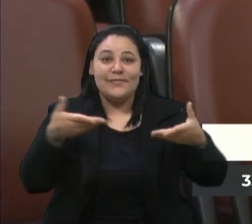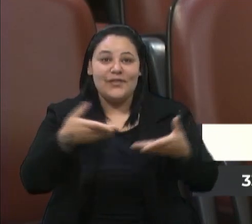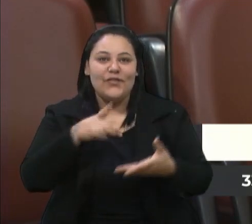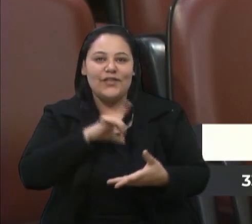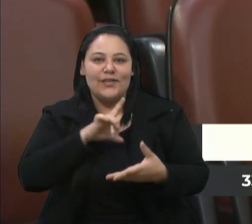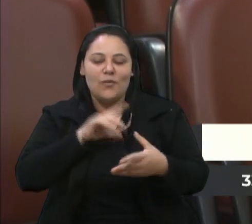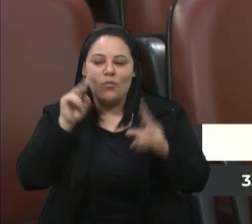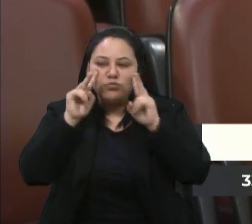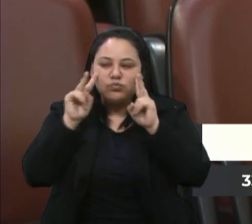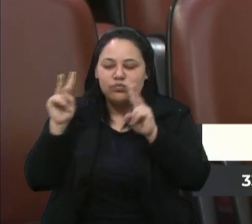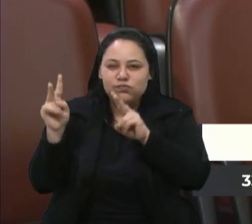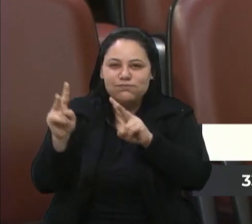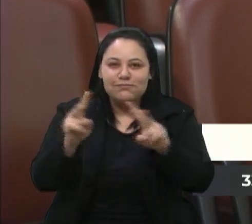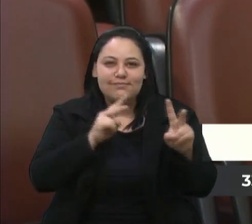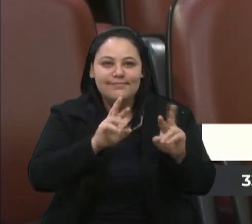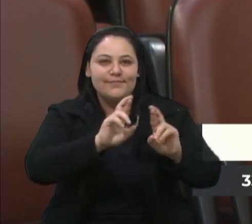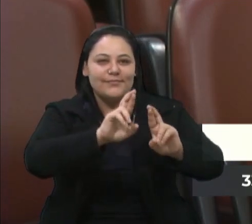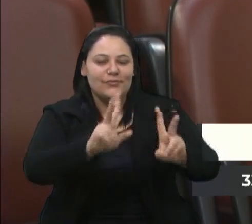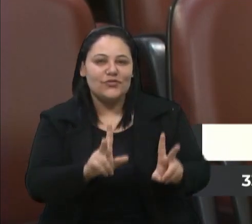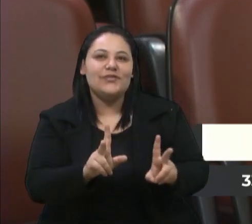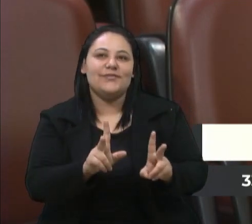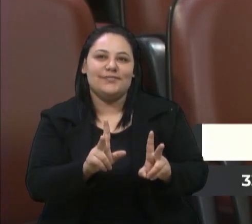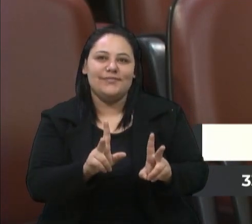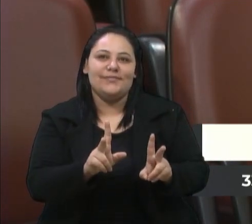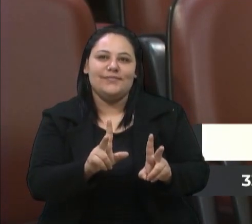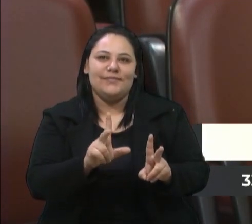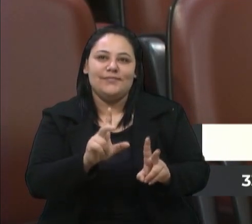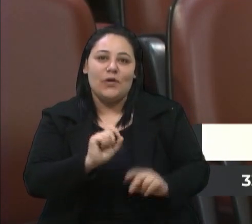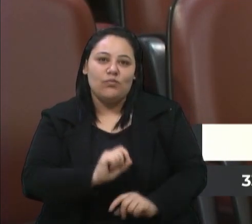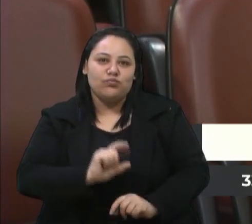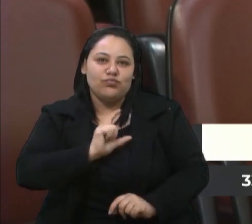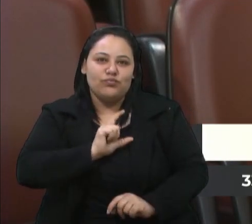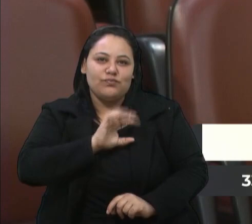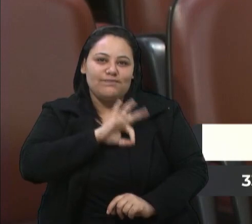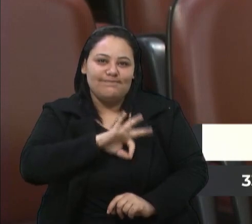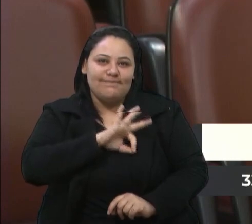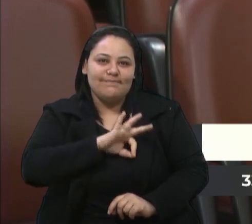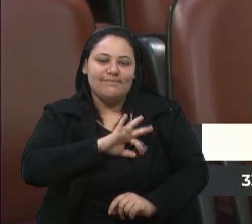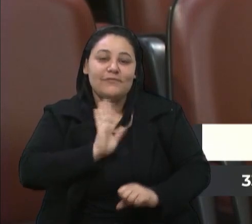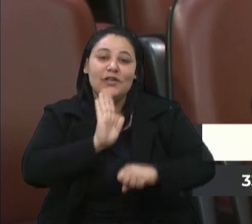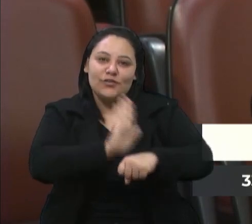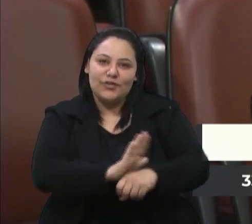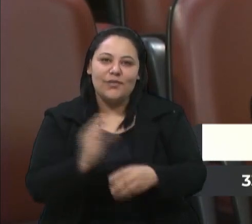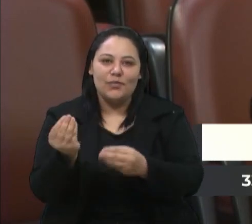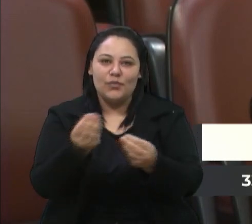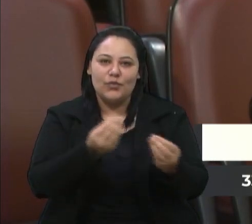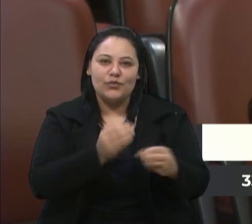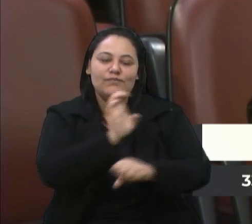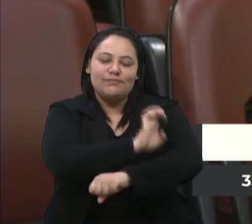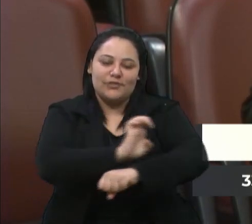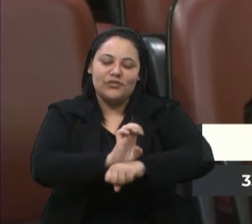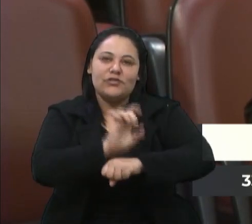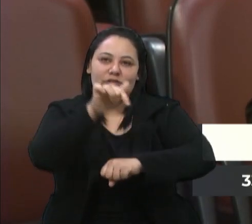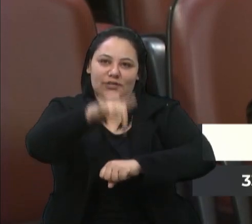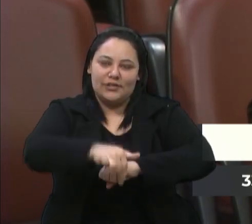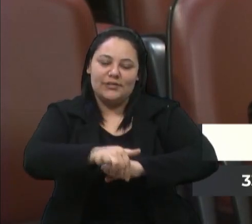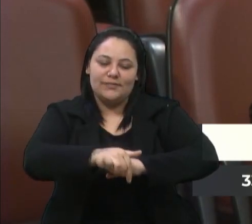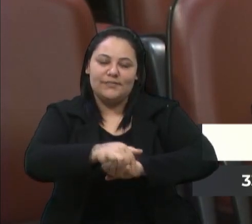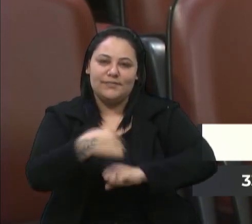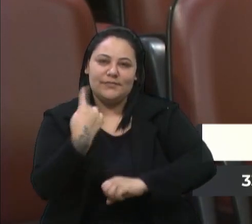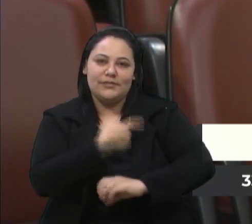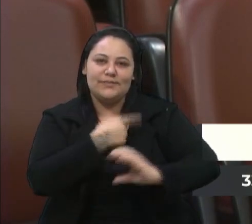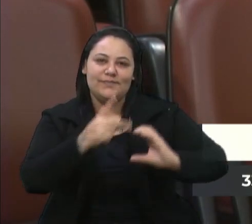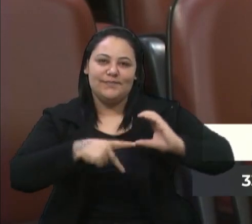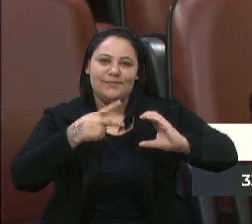olhar diferente, um momento pequeno, um momento significativo que vai ajudar muito aí os estagiários aqui da nossa Câmara de